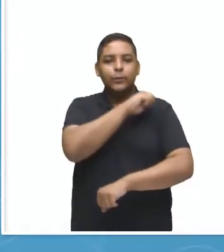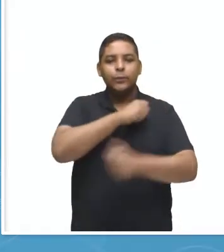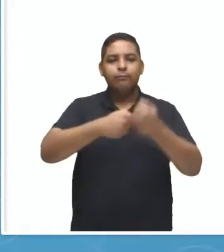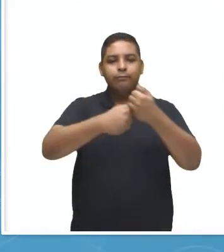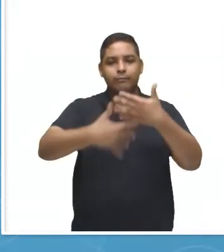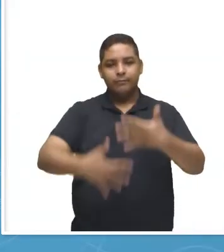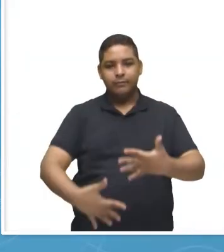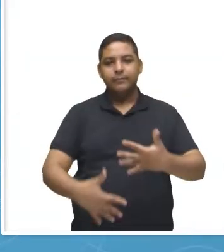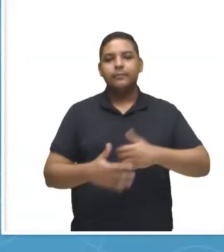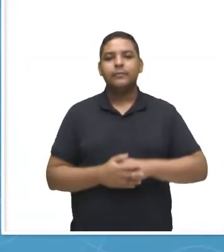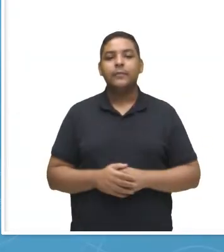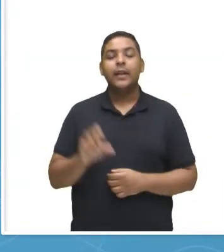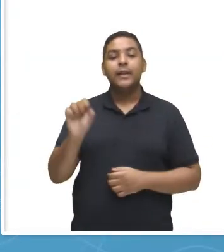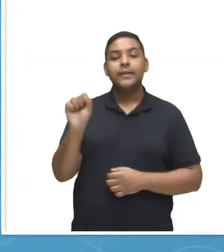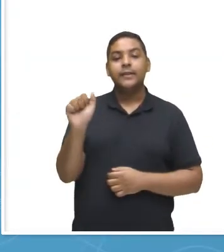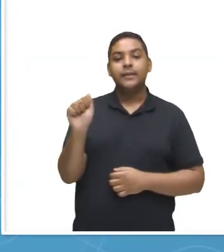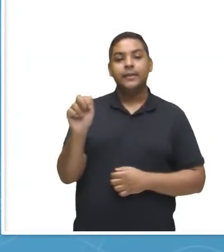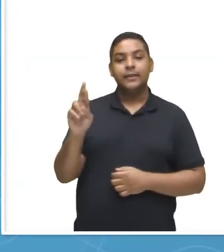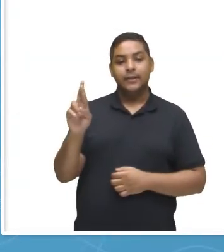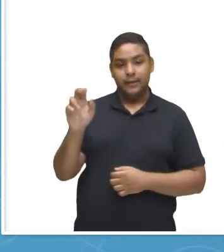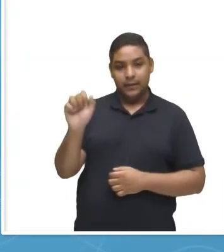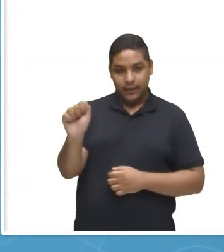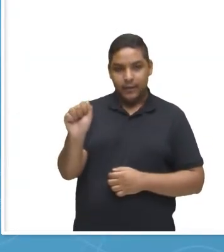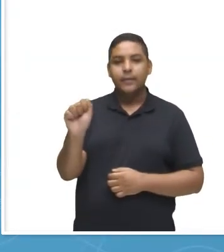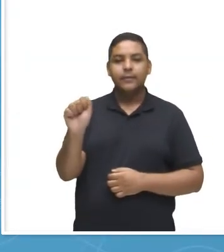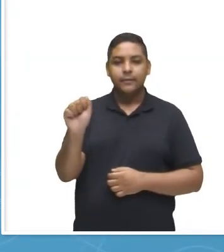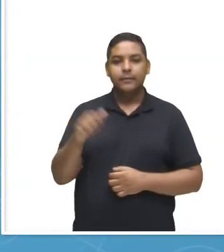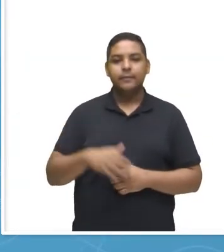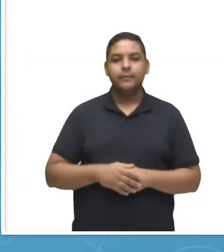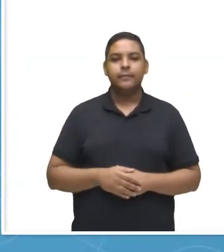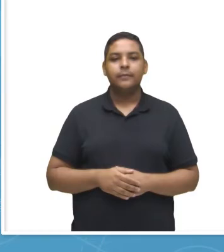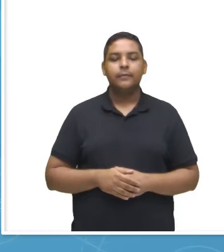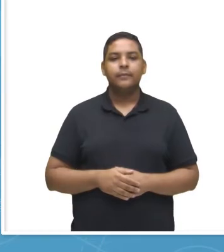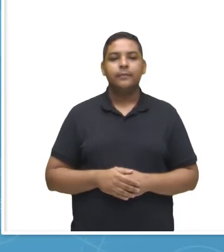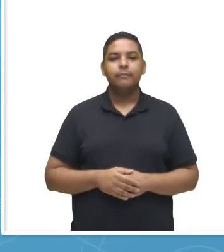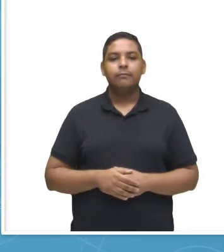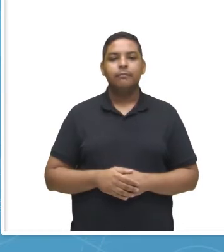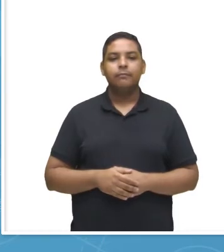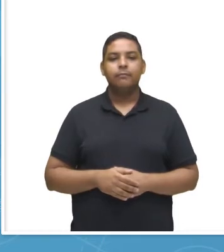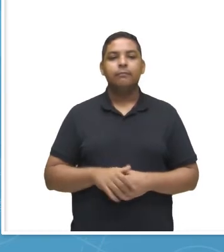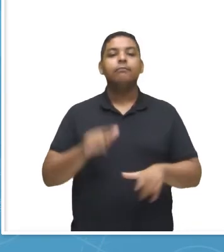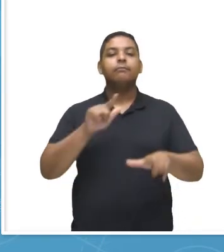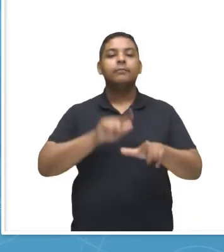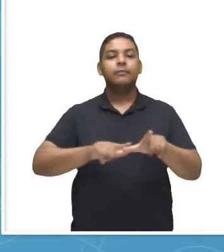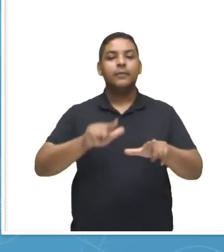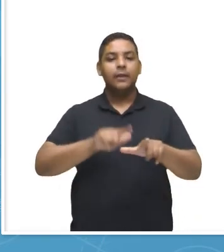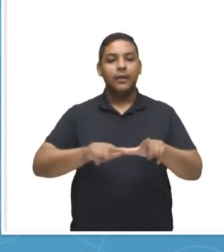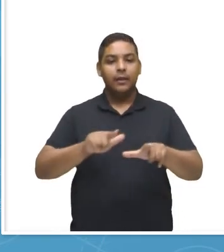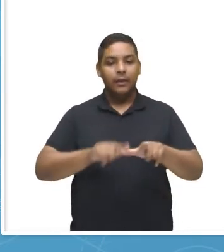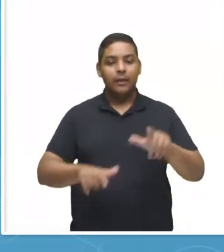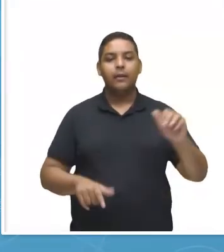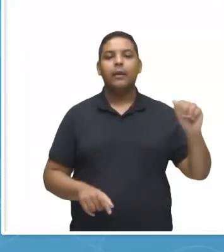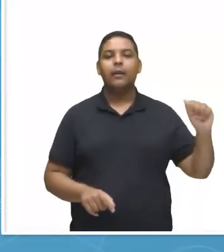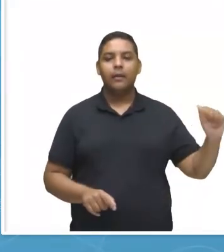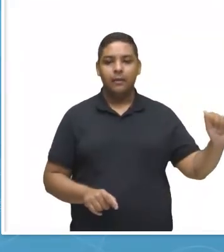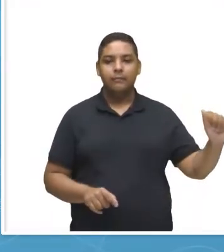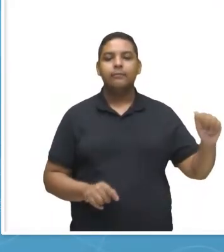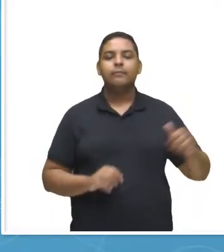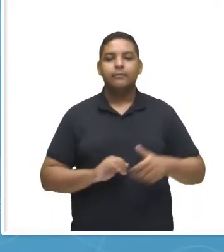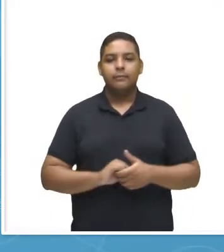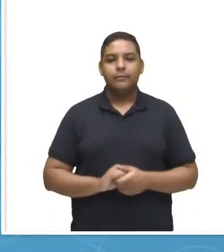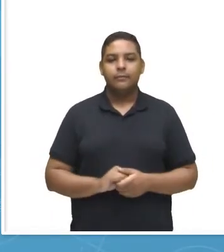quem? A Sara, né? Amorim dizendo que a alternativa correta é a letra A, lá da